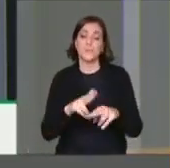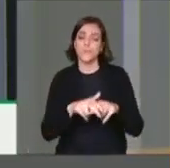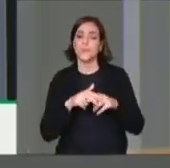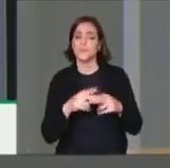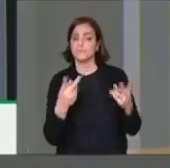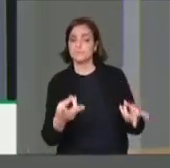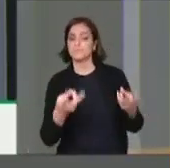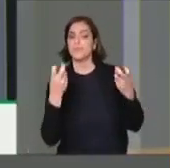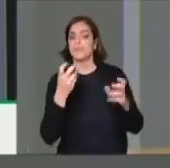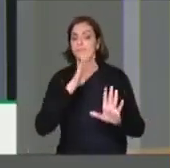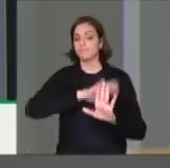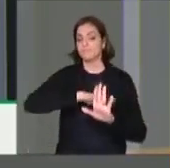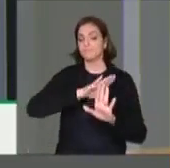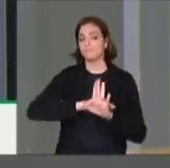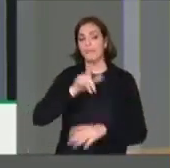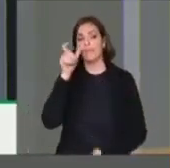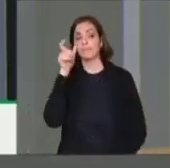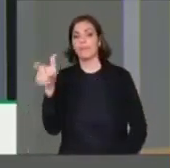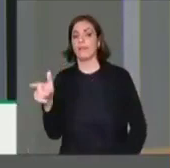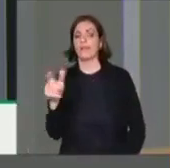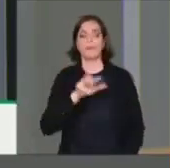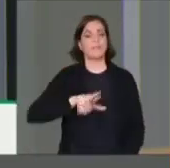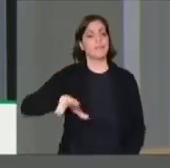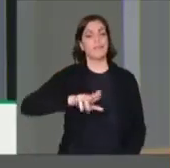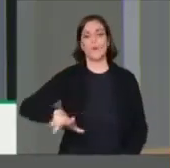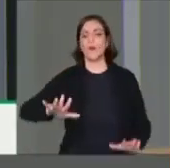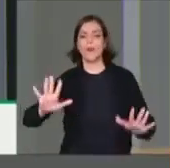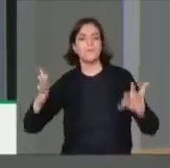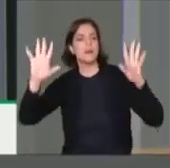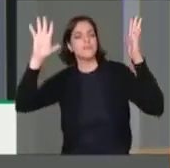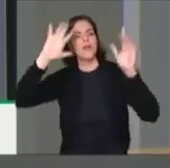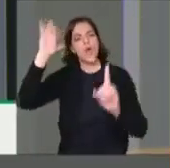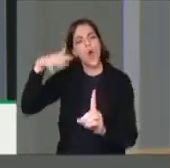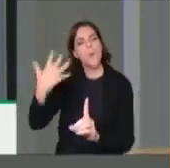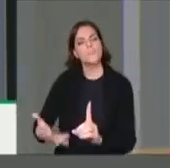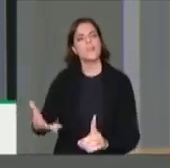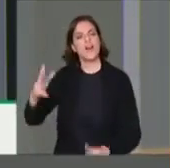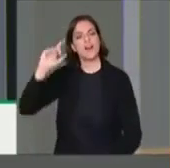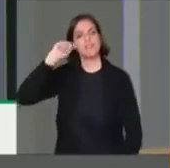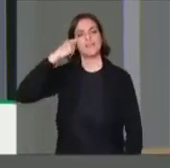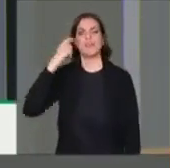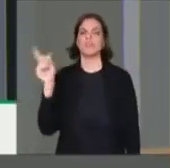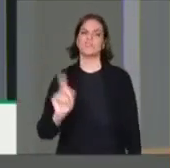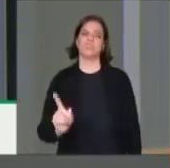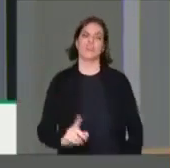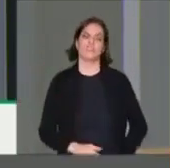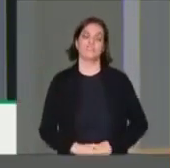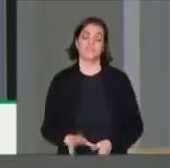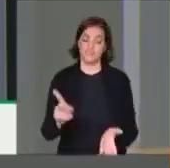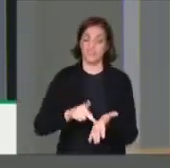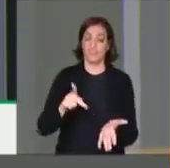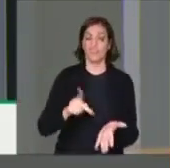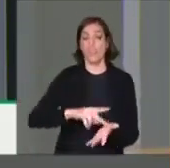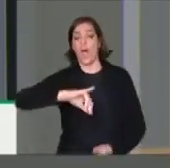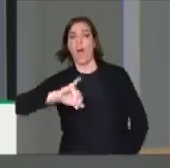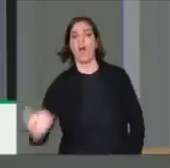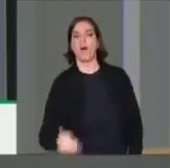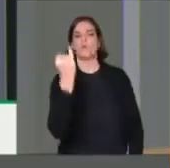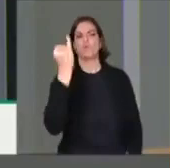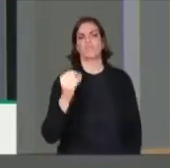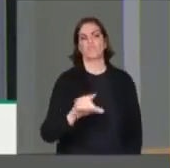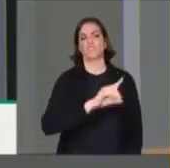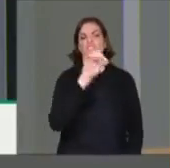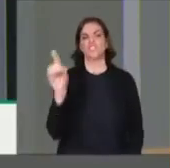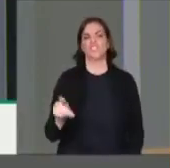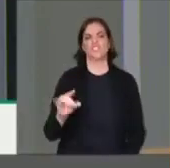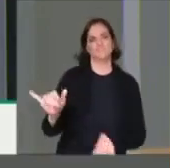autor da exposição, que não foi homenagear os nossos irmãos negros, e sim usar essa causa tão nobre como pano de fundo